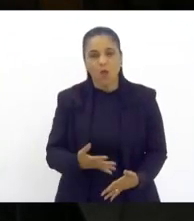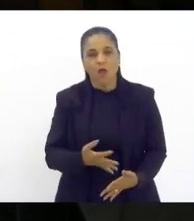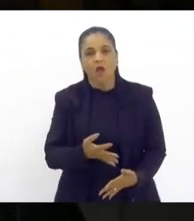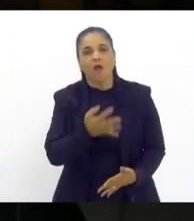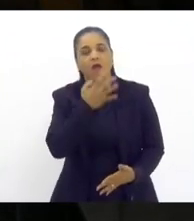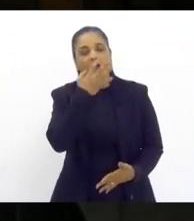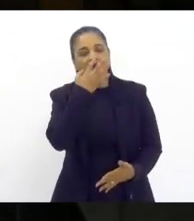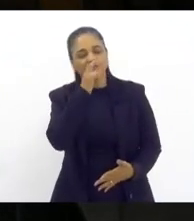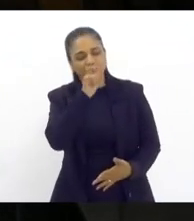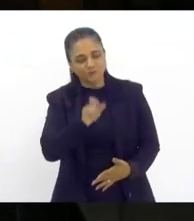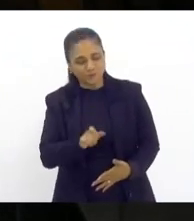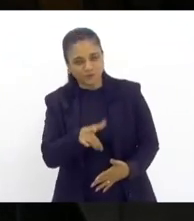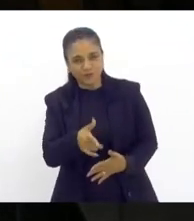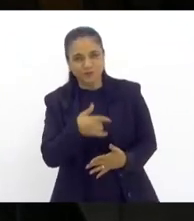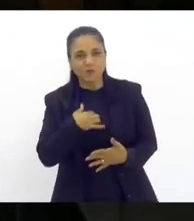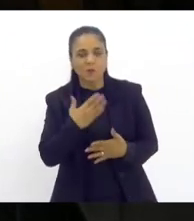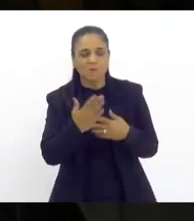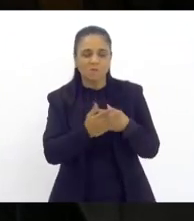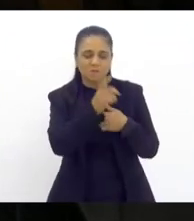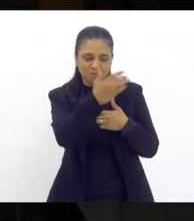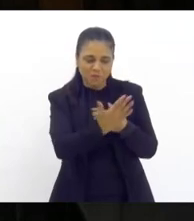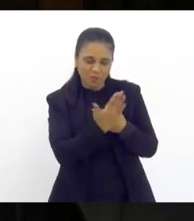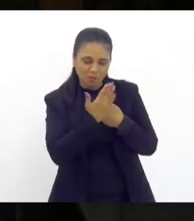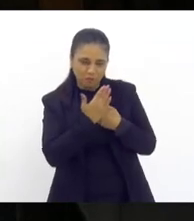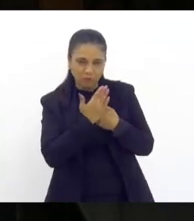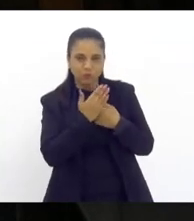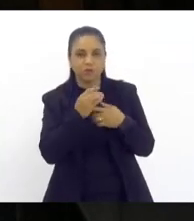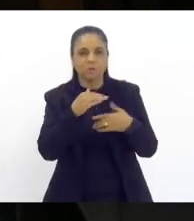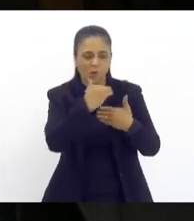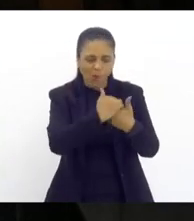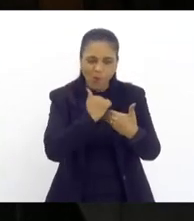ajuda, um cara que me auxilia, um cara que me dá muitos conselhos. Então, está aqui meu